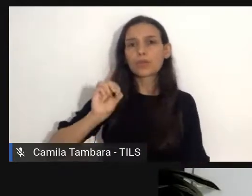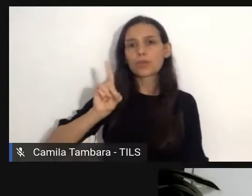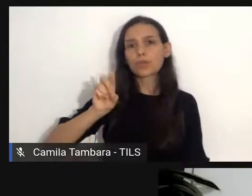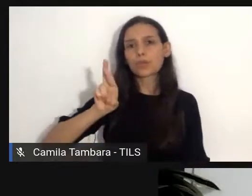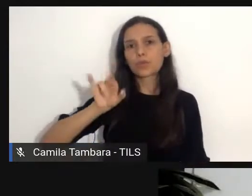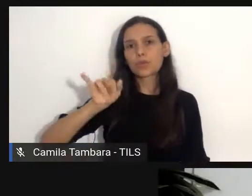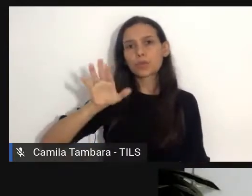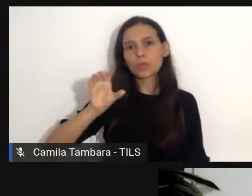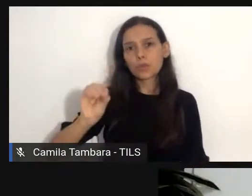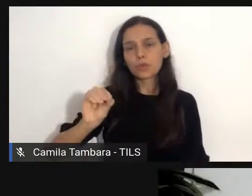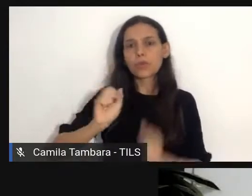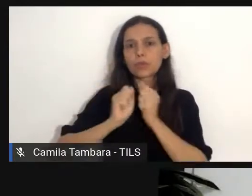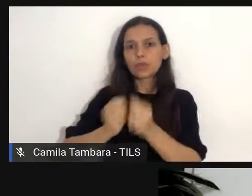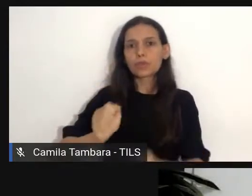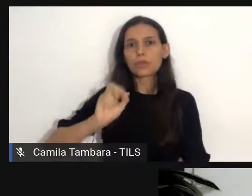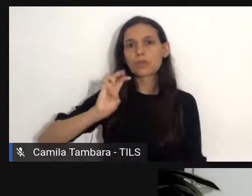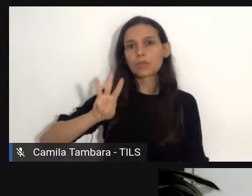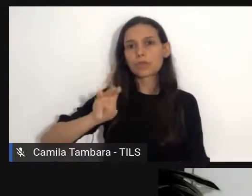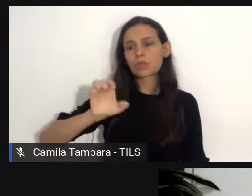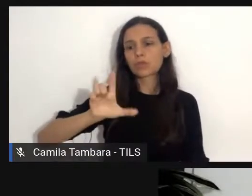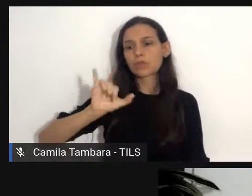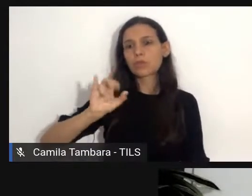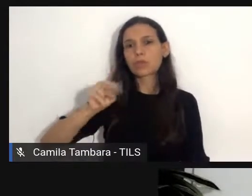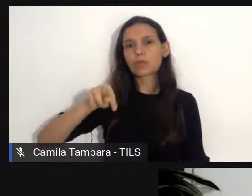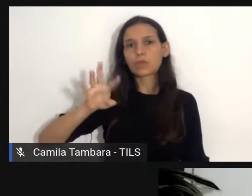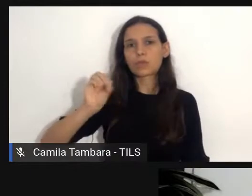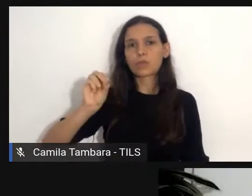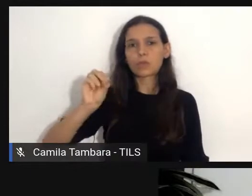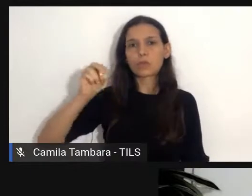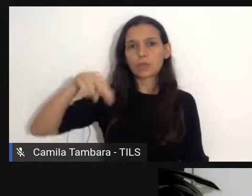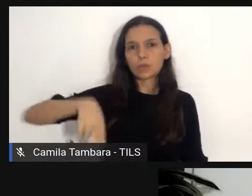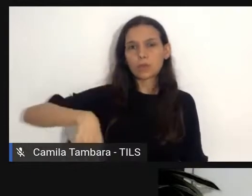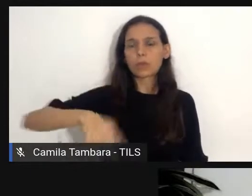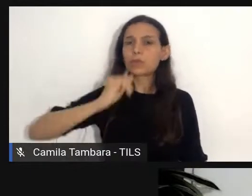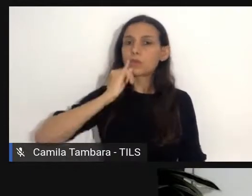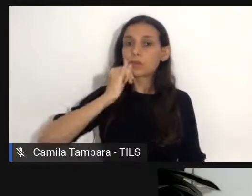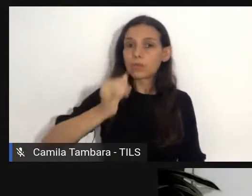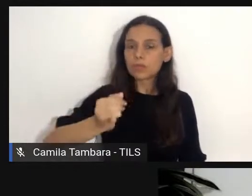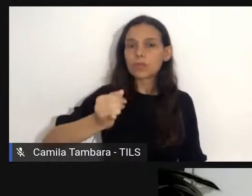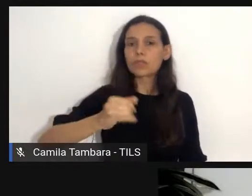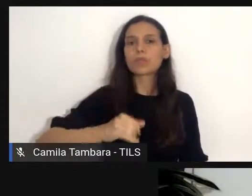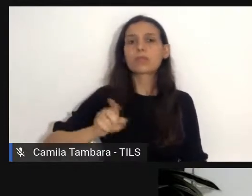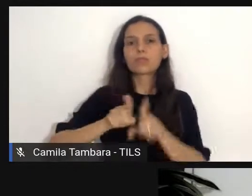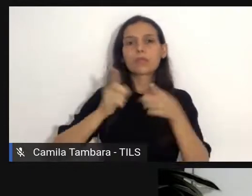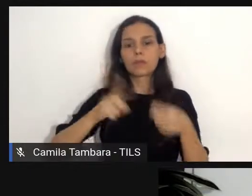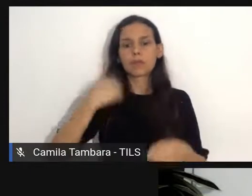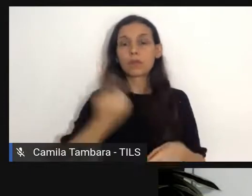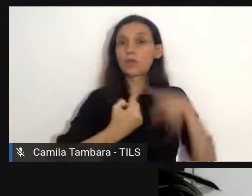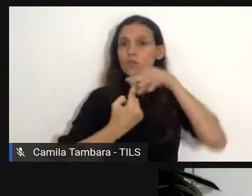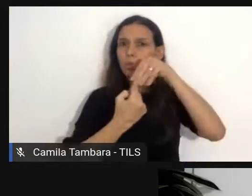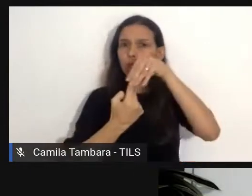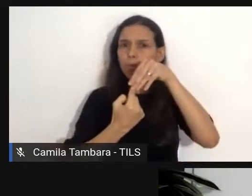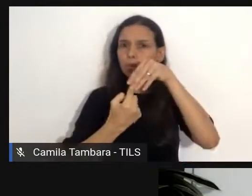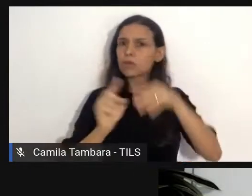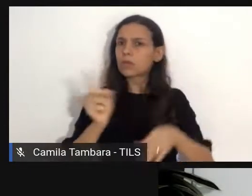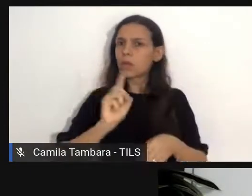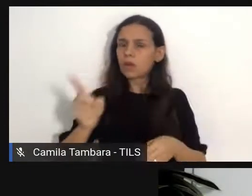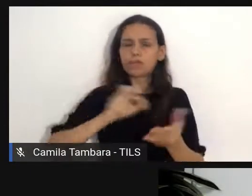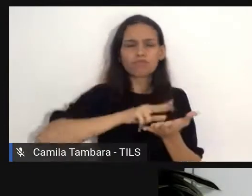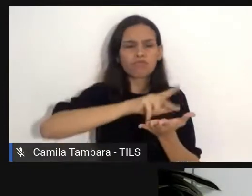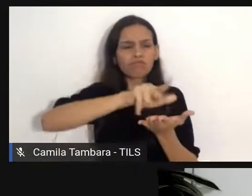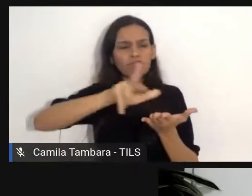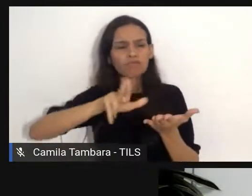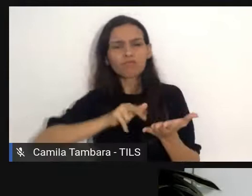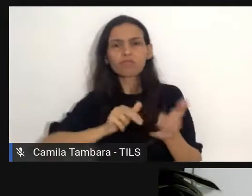Wellington, de ser o porta-voz, né, como você disse aí, né, nós não somos os únicos, são várias ações que estão